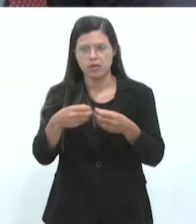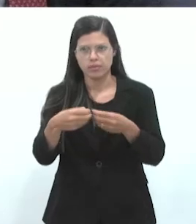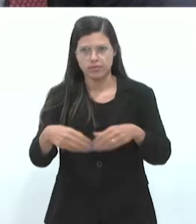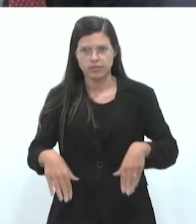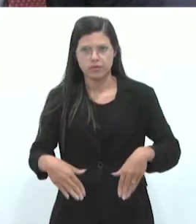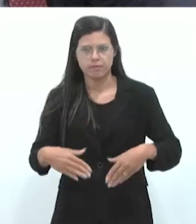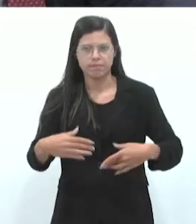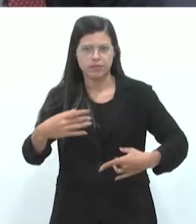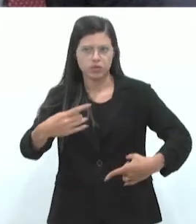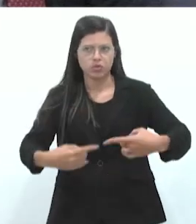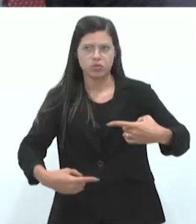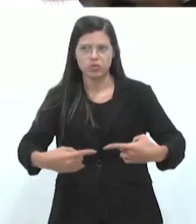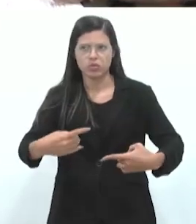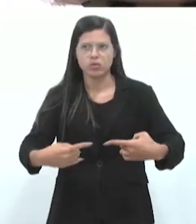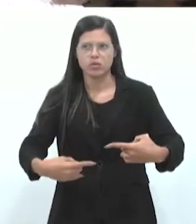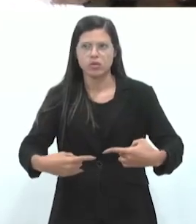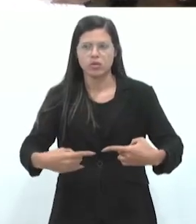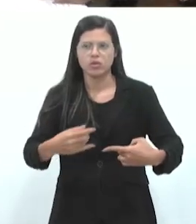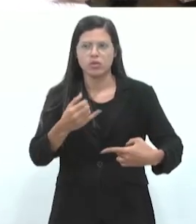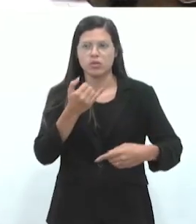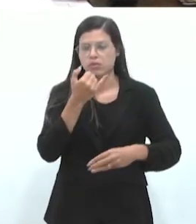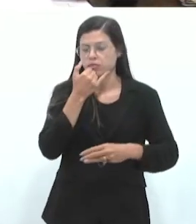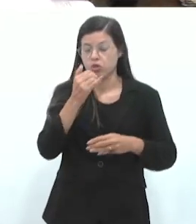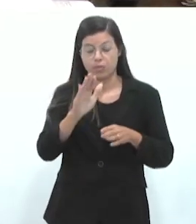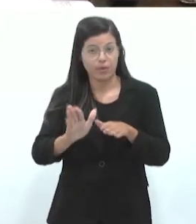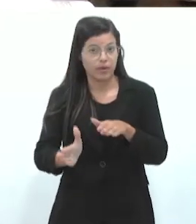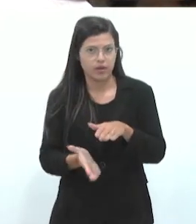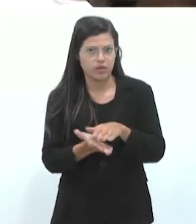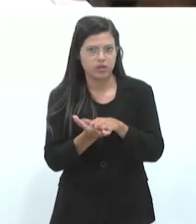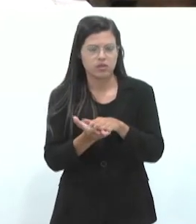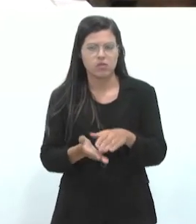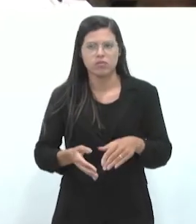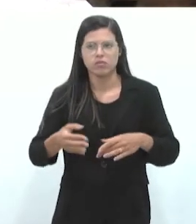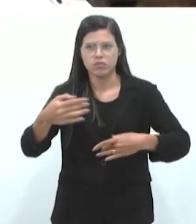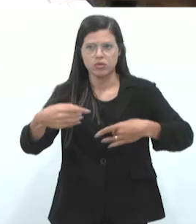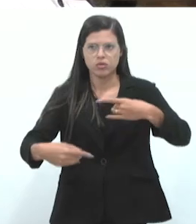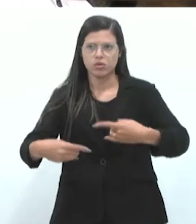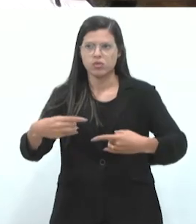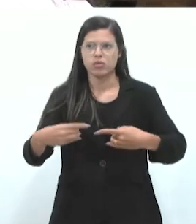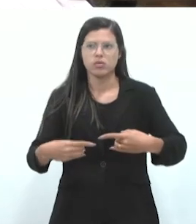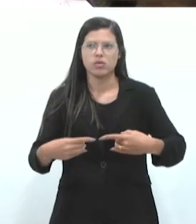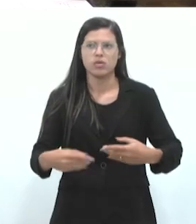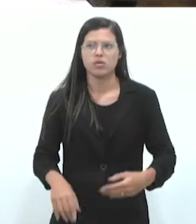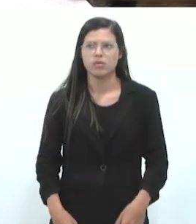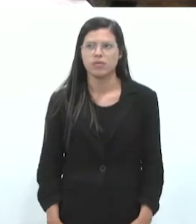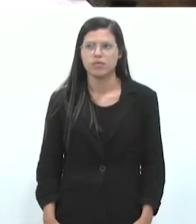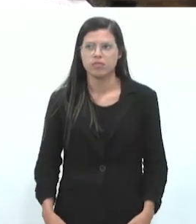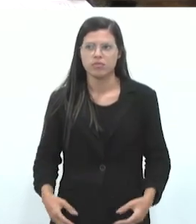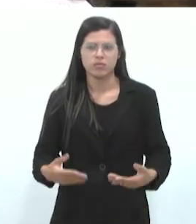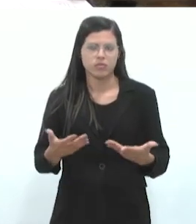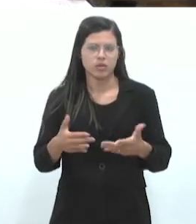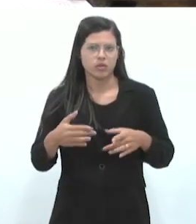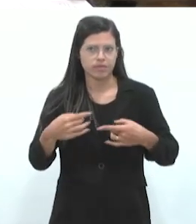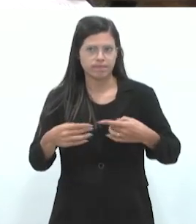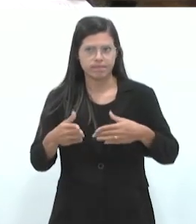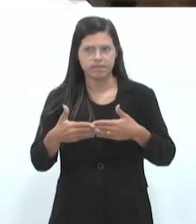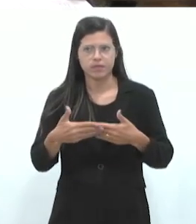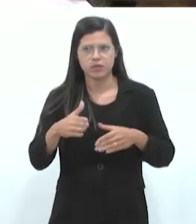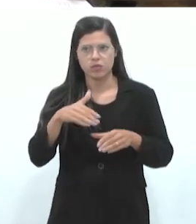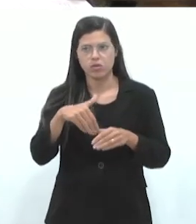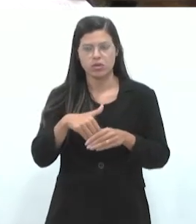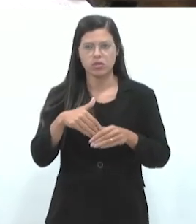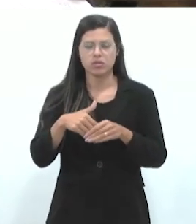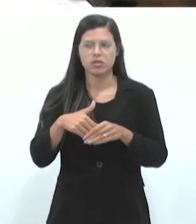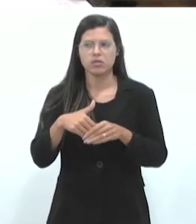discussão. Anexação. Pela anexação. Em discussão, o novo parecer pela anexação. Não havendo quem queira discutir, encerrada a discussão. Em